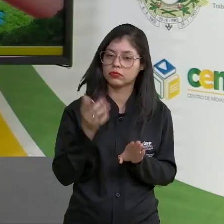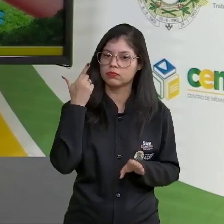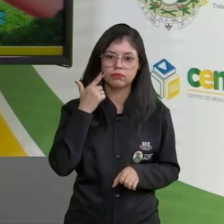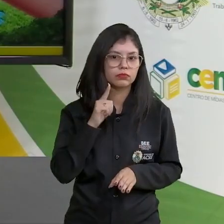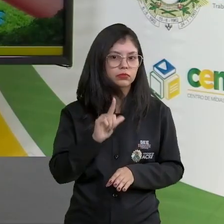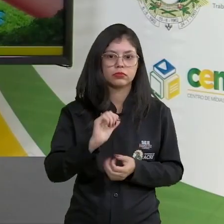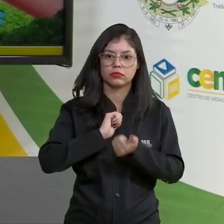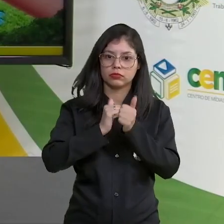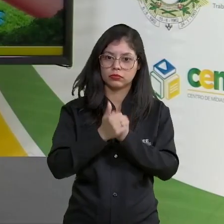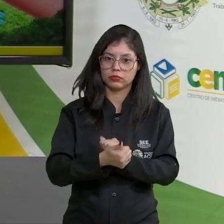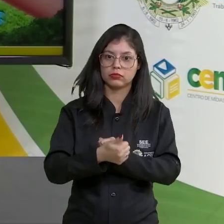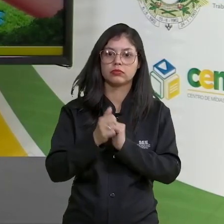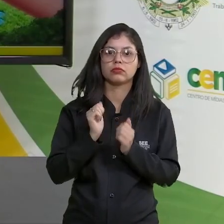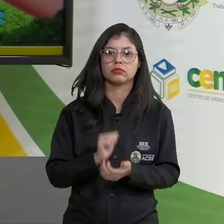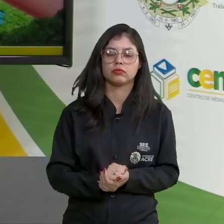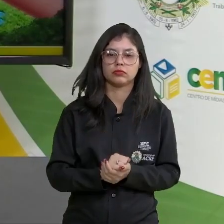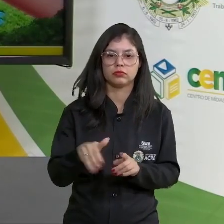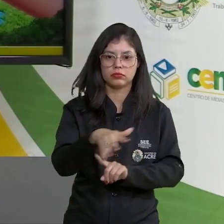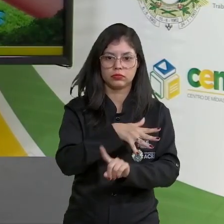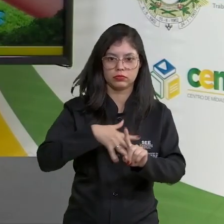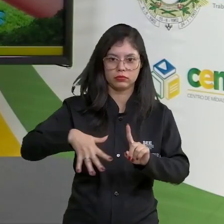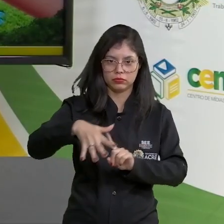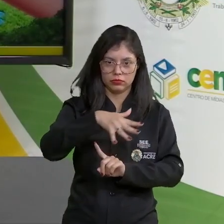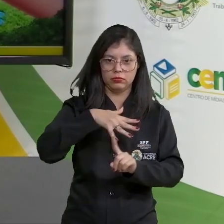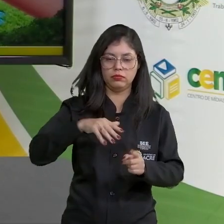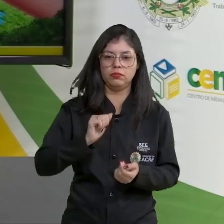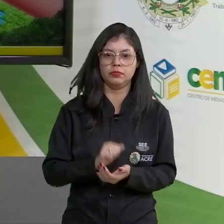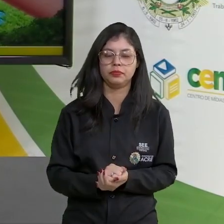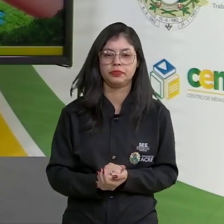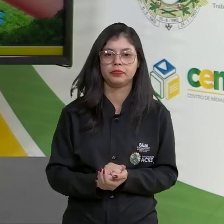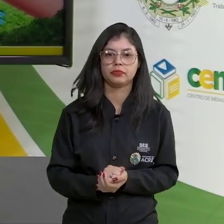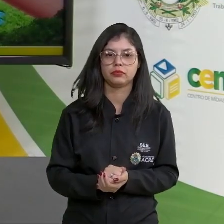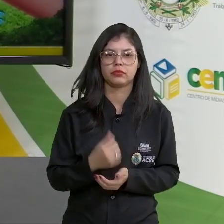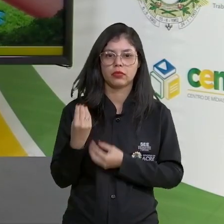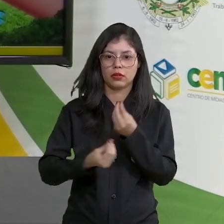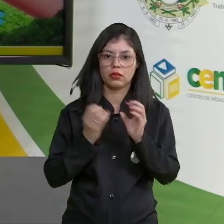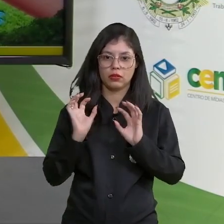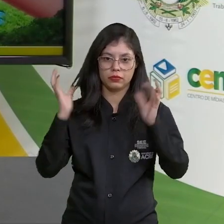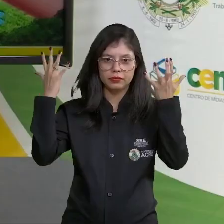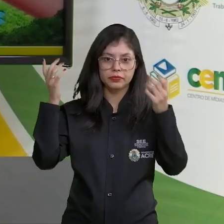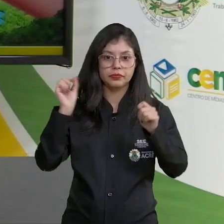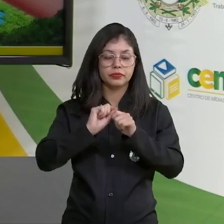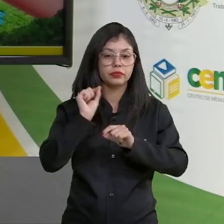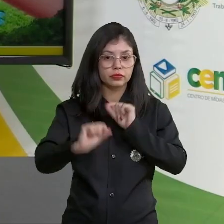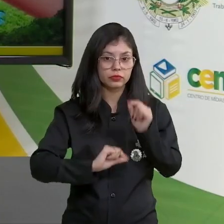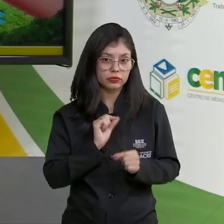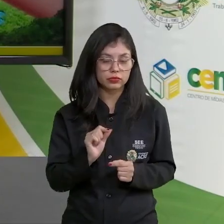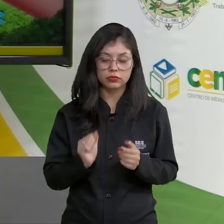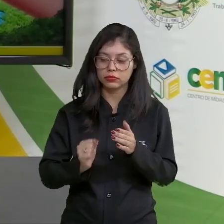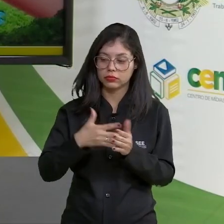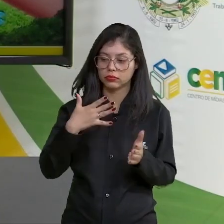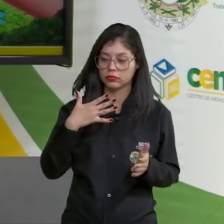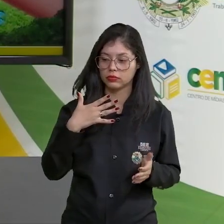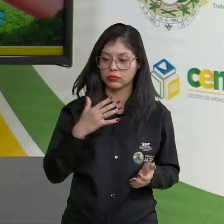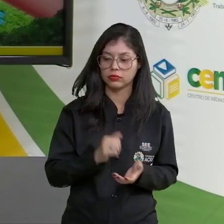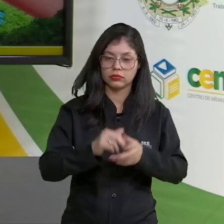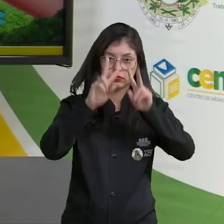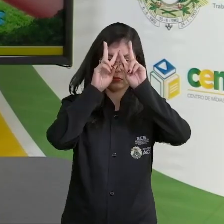se adaptar a um ambiente tão rapidamente como o nosso clima está mudando, fazendo com que muitos desses